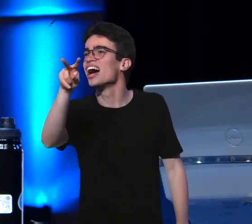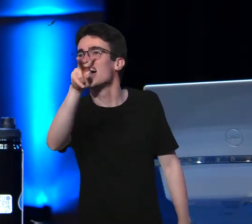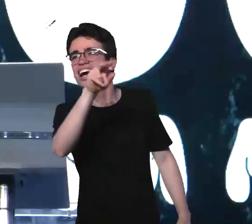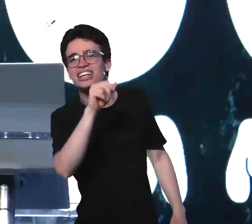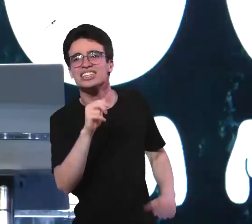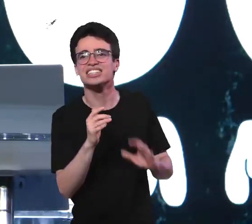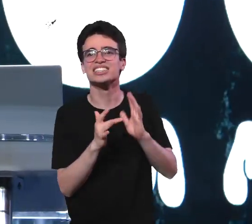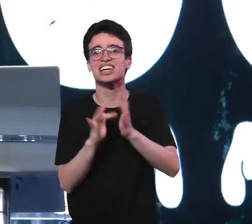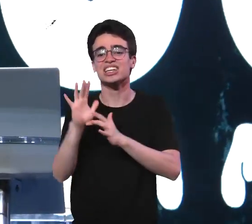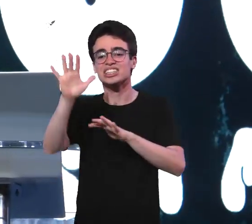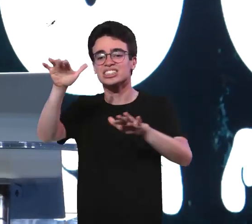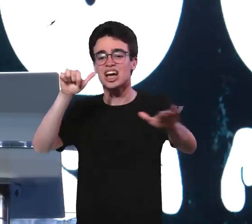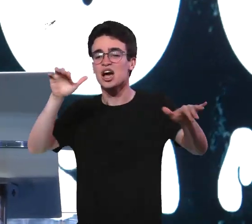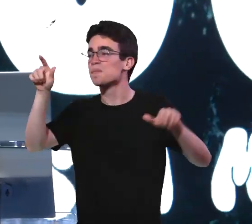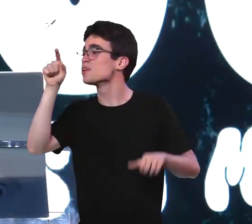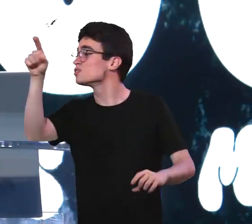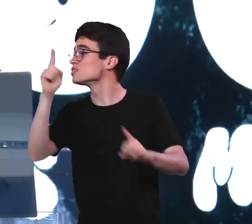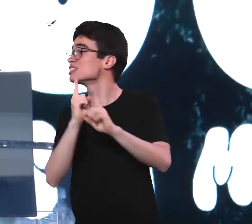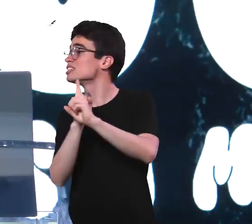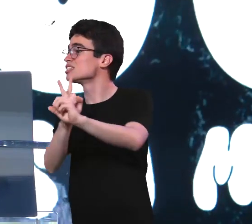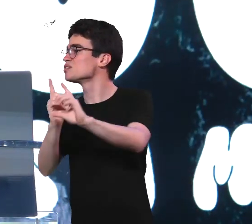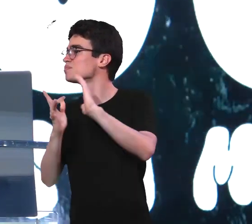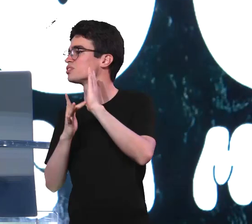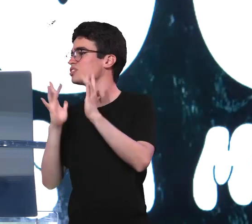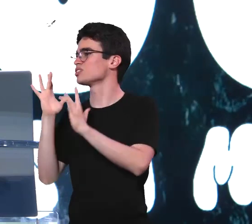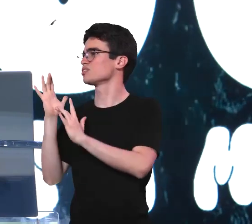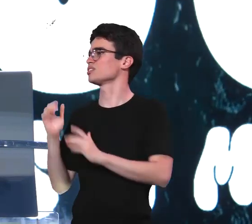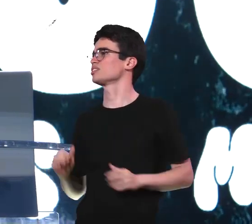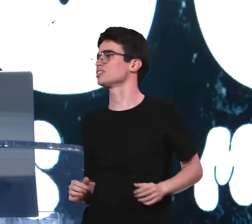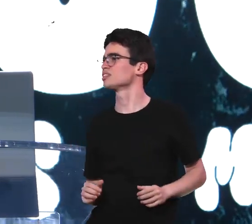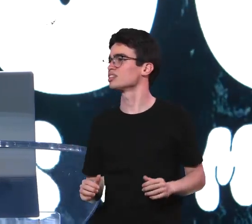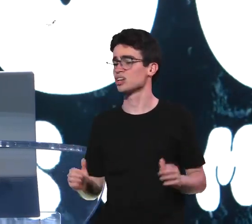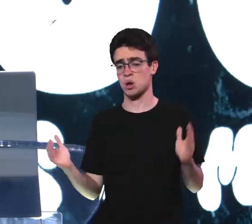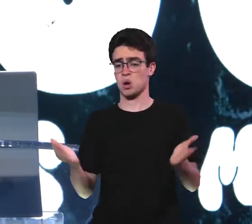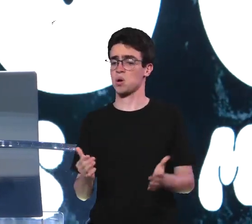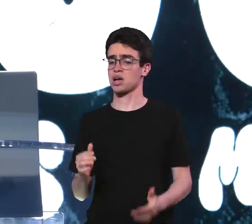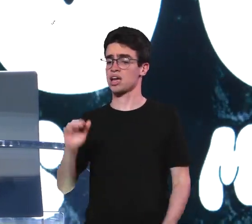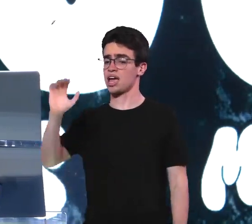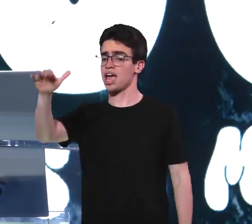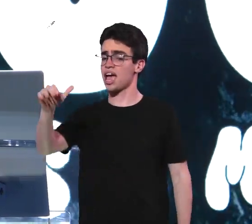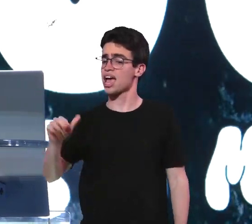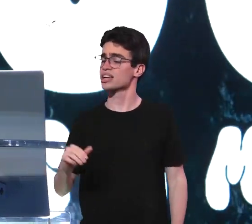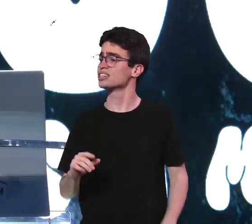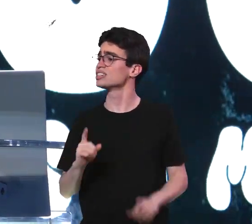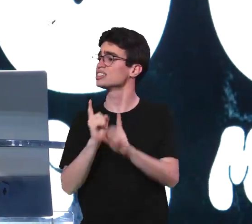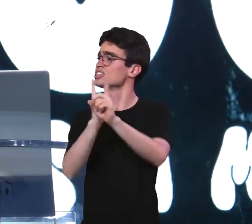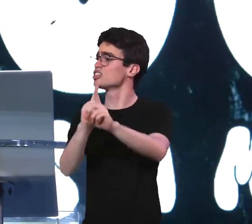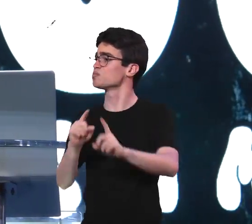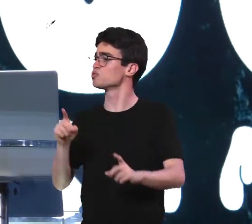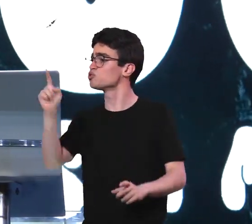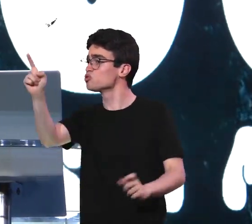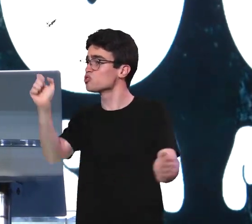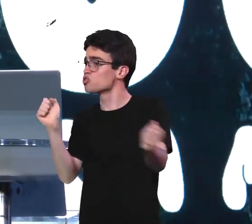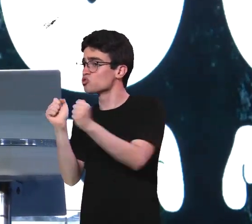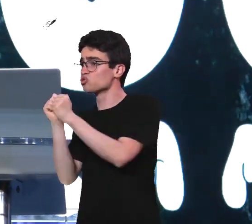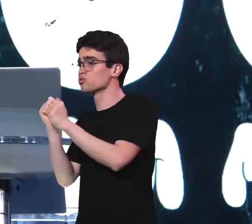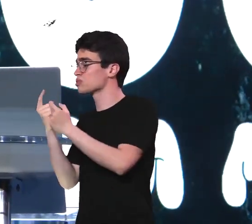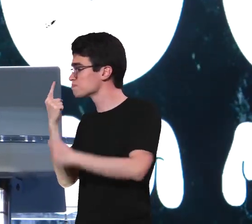E Ele está te chamando para ser discípulo hoje. Ele está dizendo para o discípulo, ei, eu quero você mais